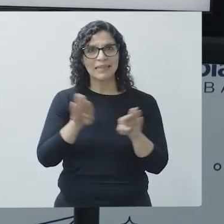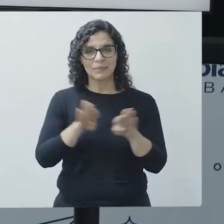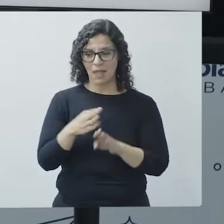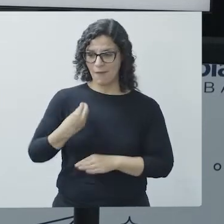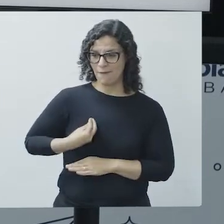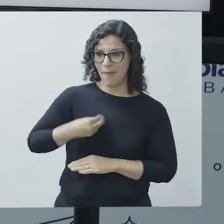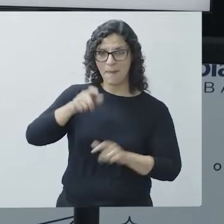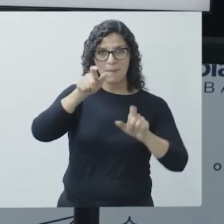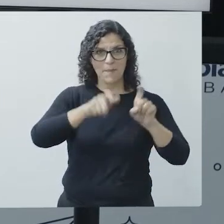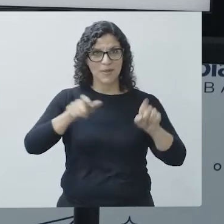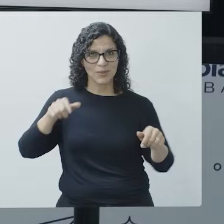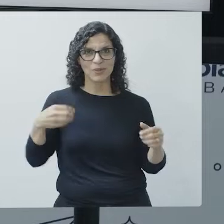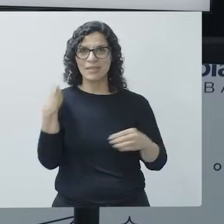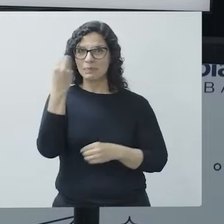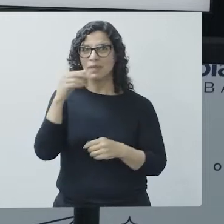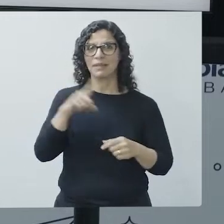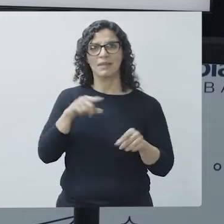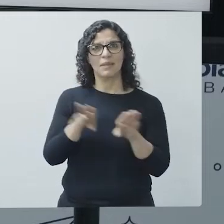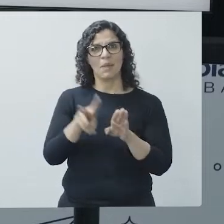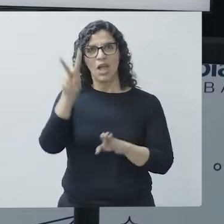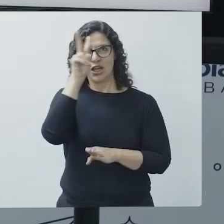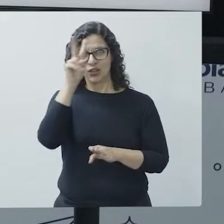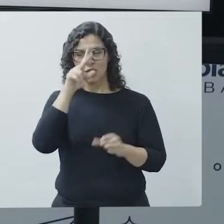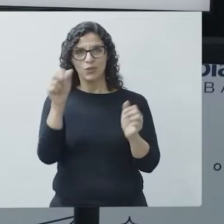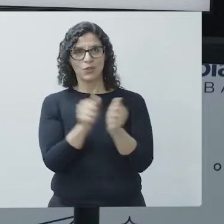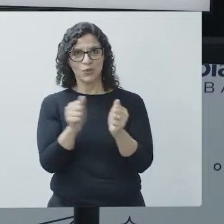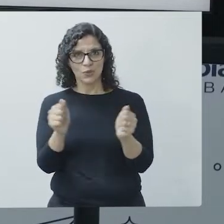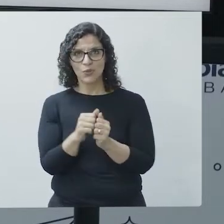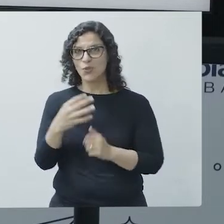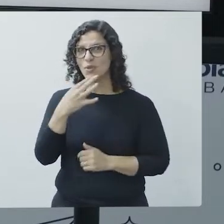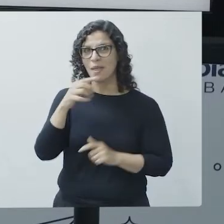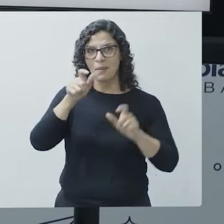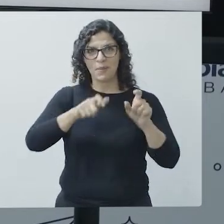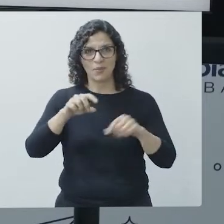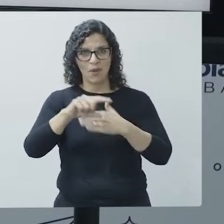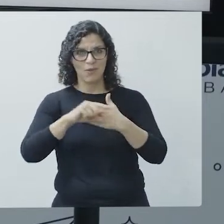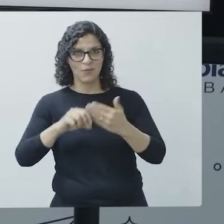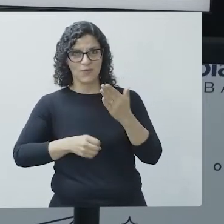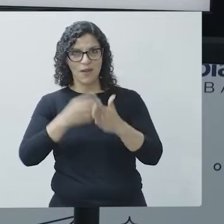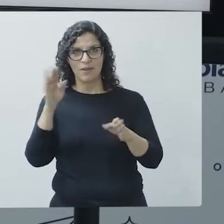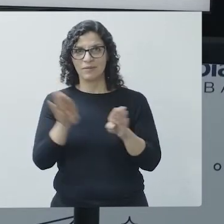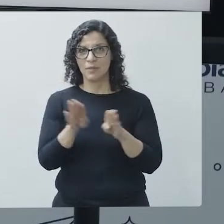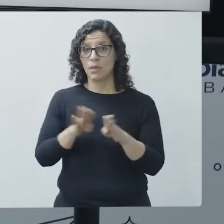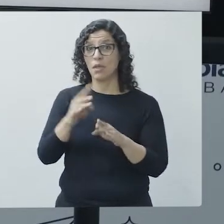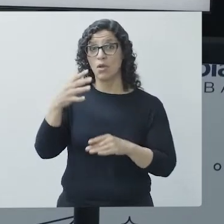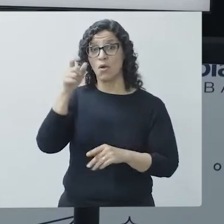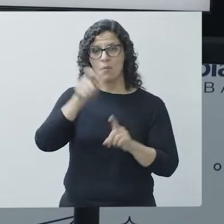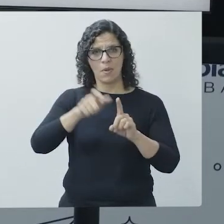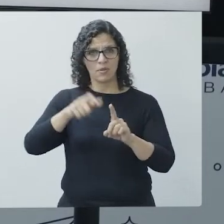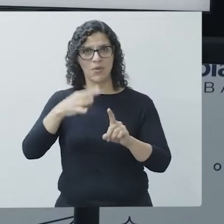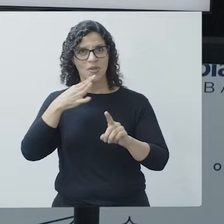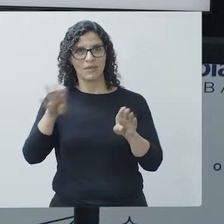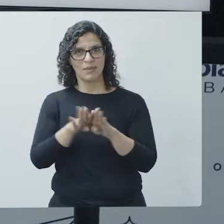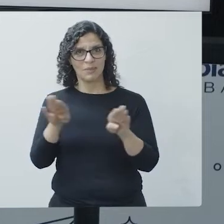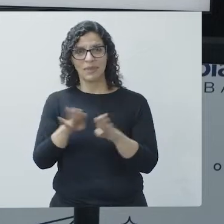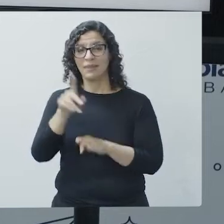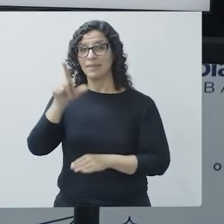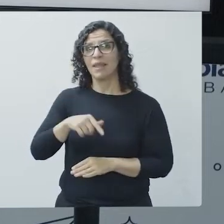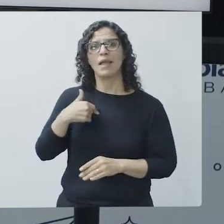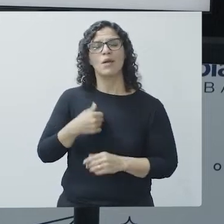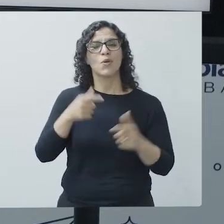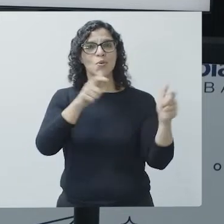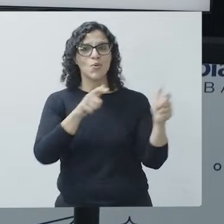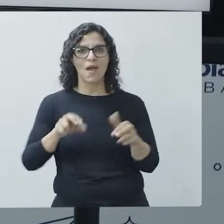viver personagens, viver histórias, conhecer muitos autores, conhecer muitos personagens, conhecer